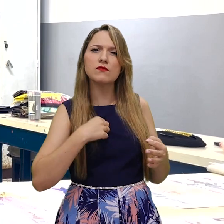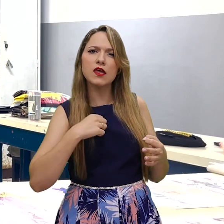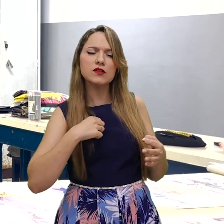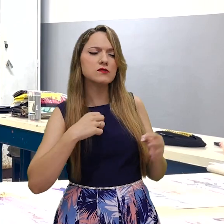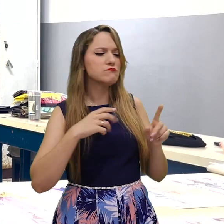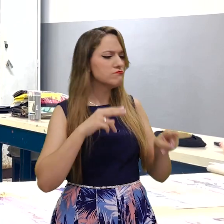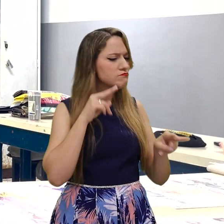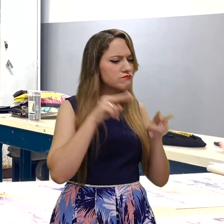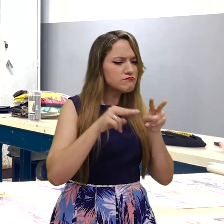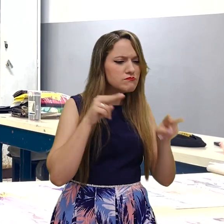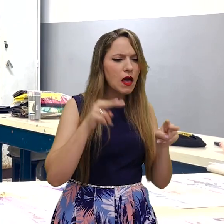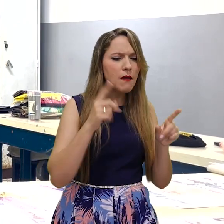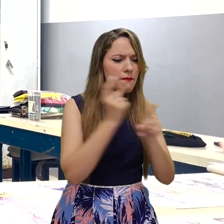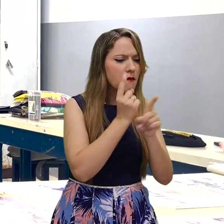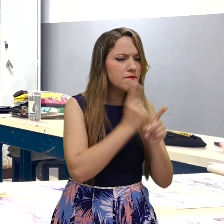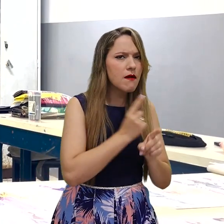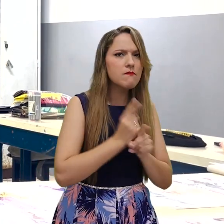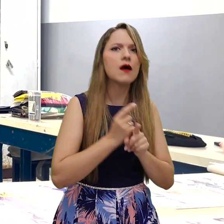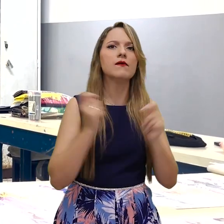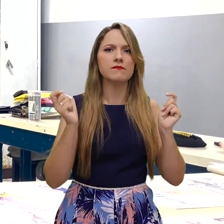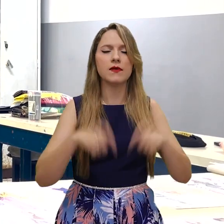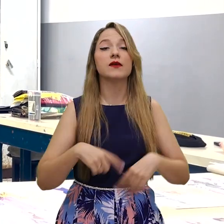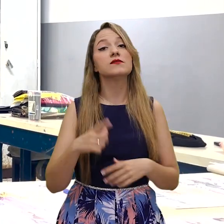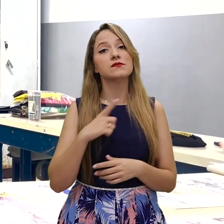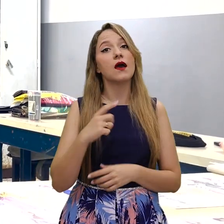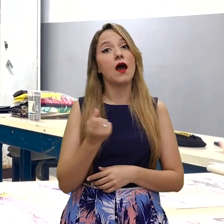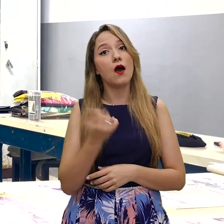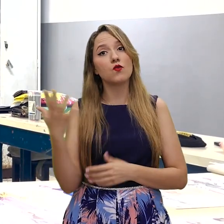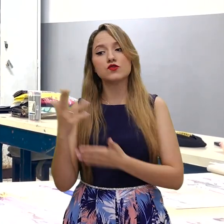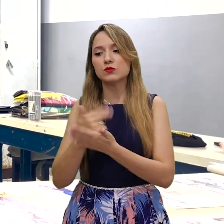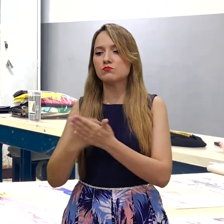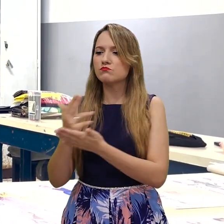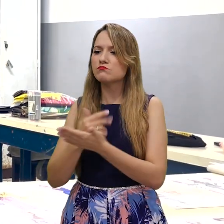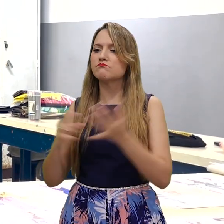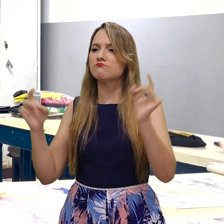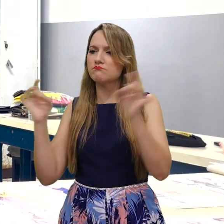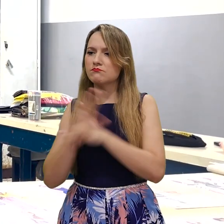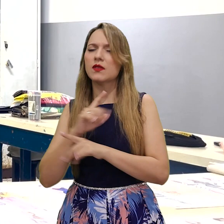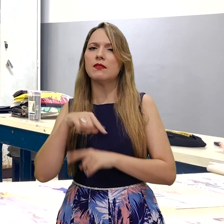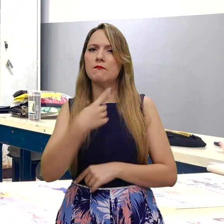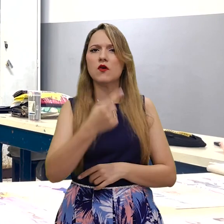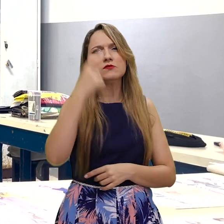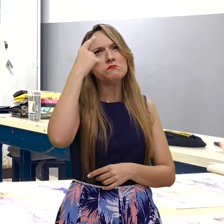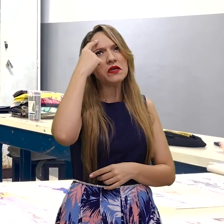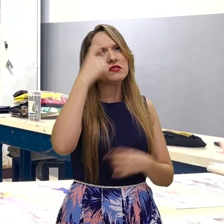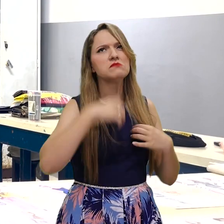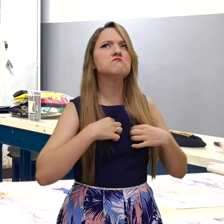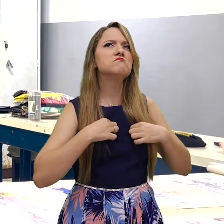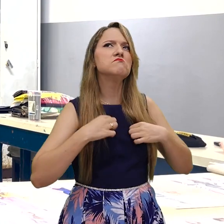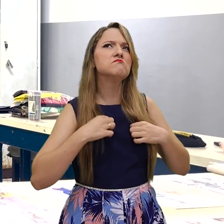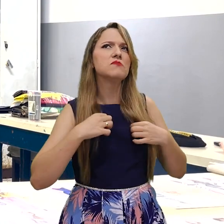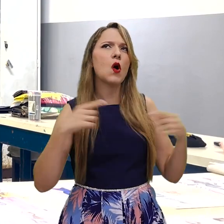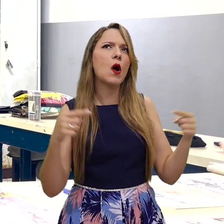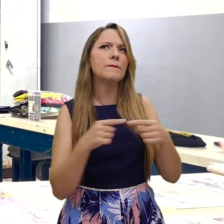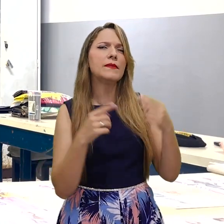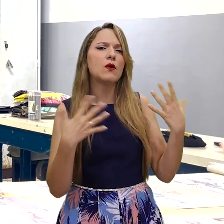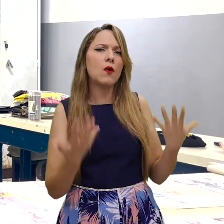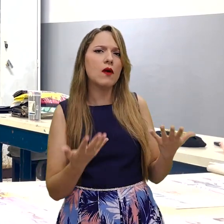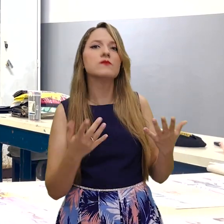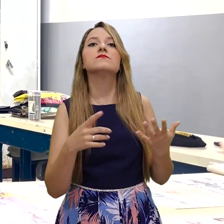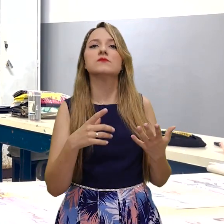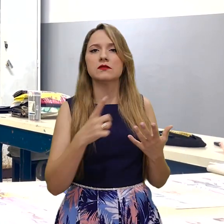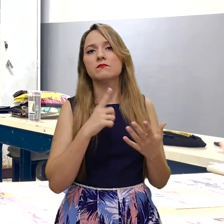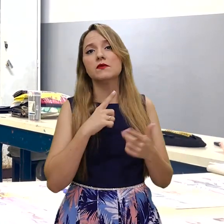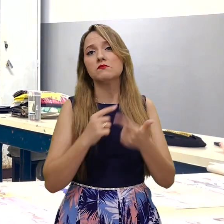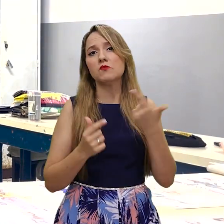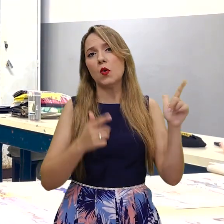tecido. Alguns criam primeiro para depois pensar no tecido, e algumas outras pessoas primeiro pegam no tecido para a